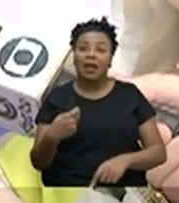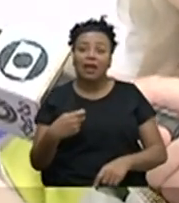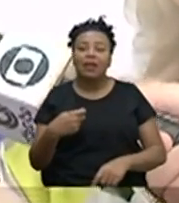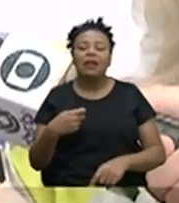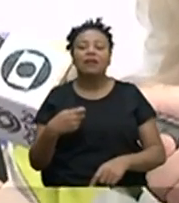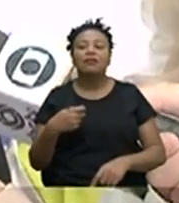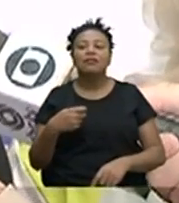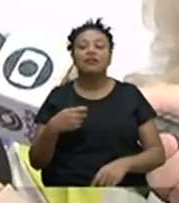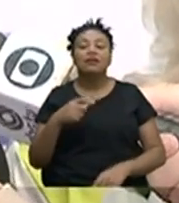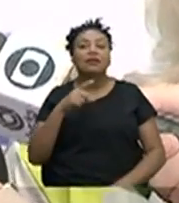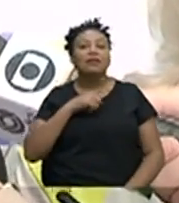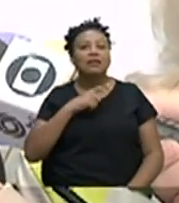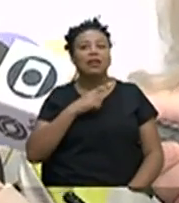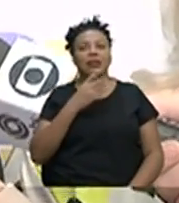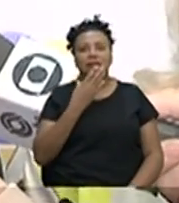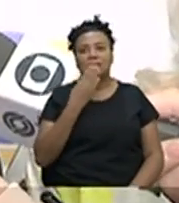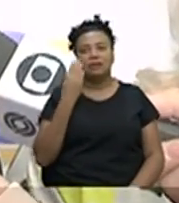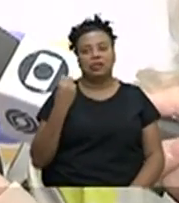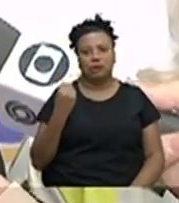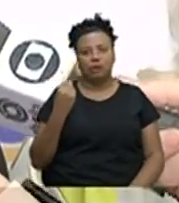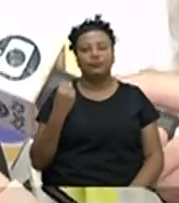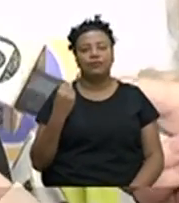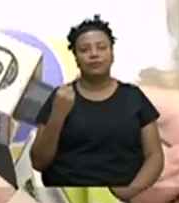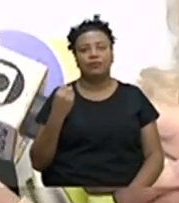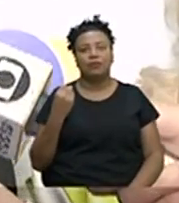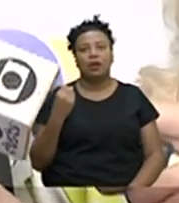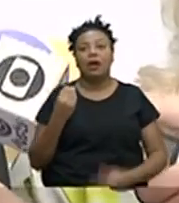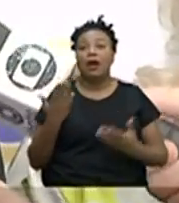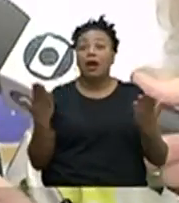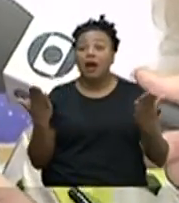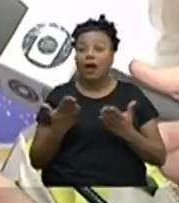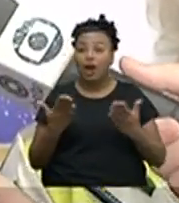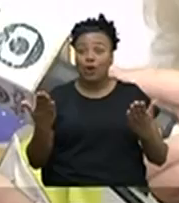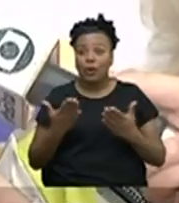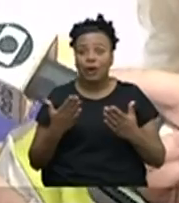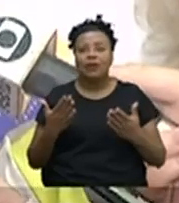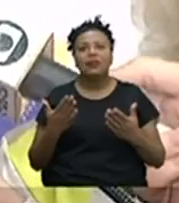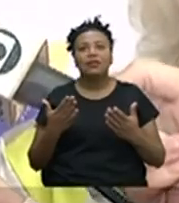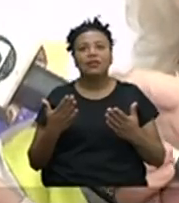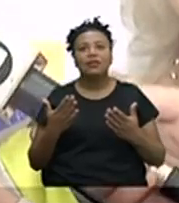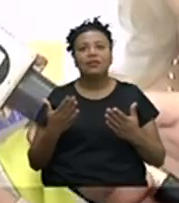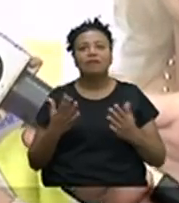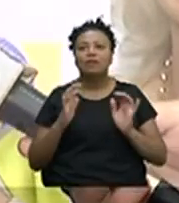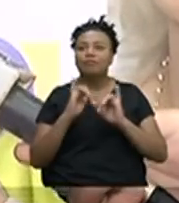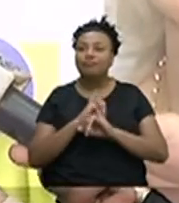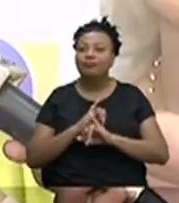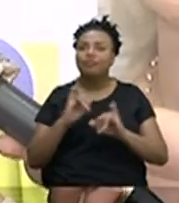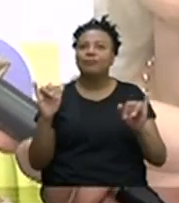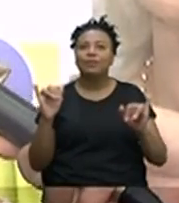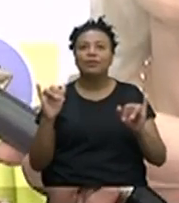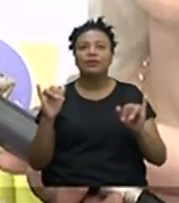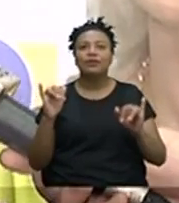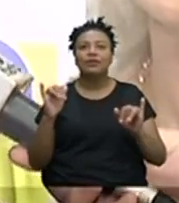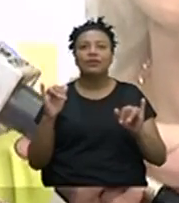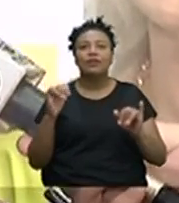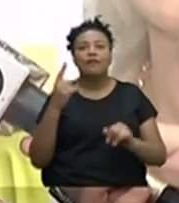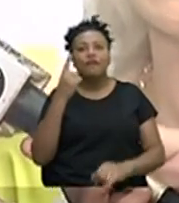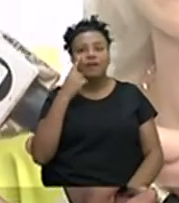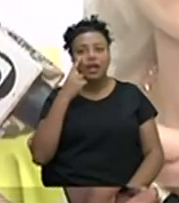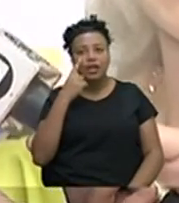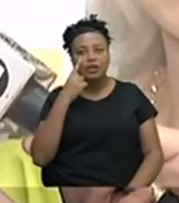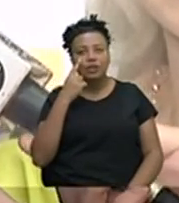porventura, tenha esquecido. E agora vamos, então, proclamar, vejam bem,